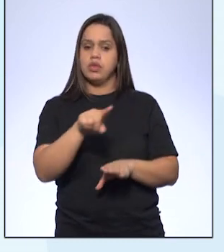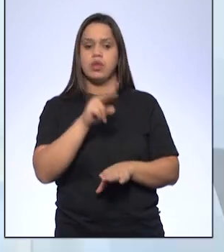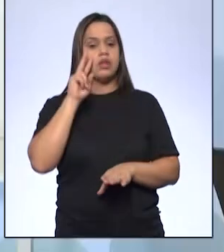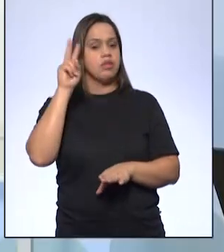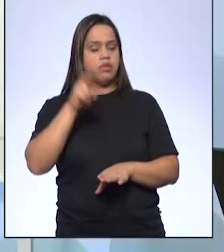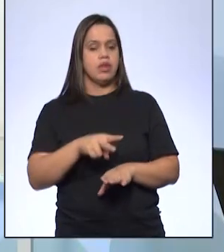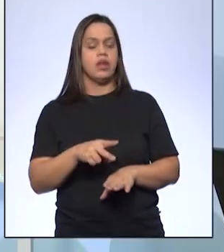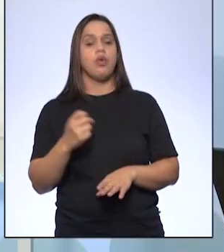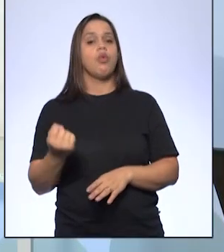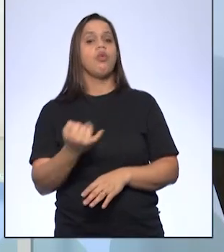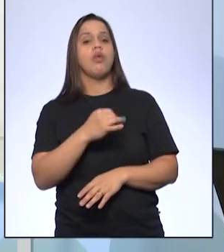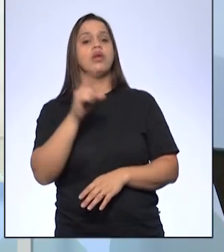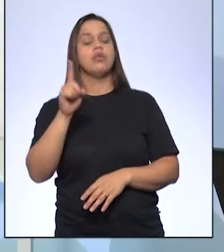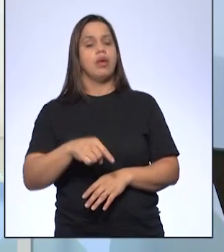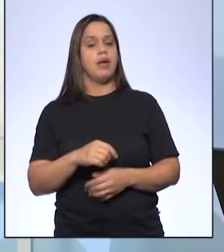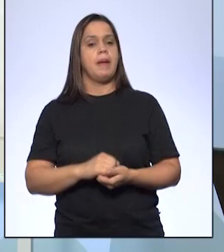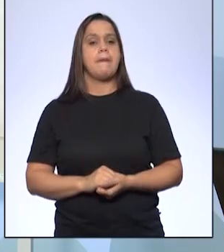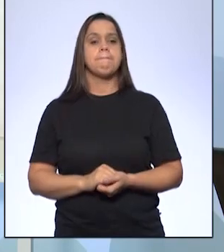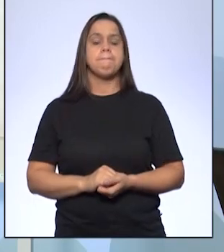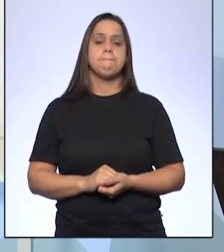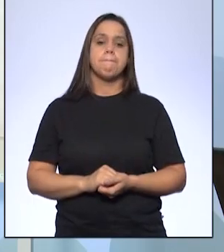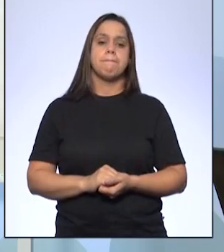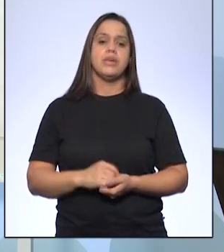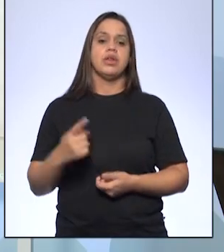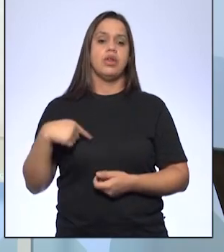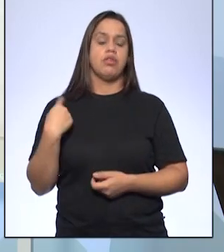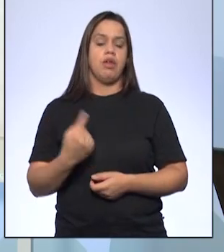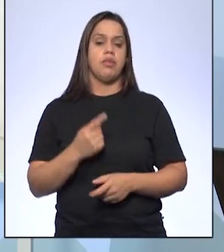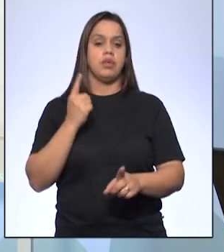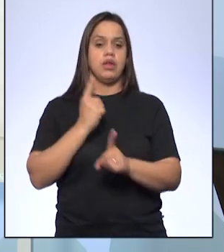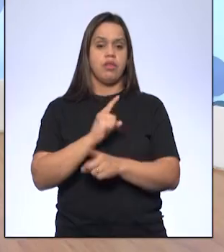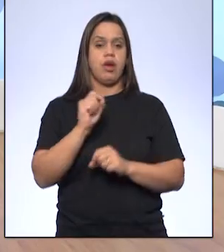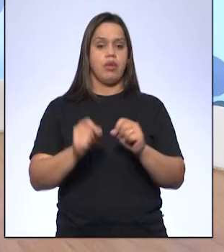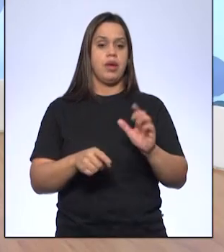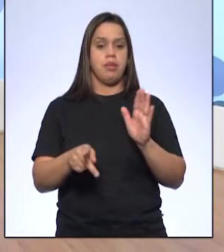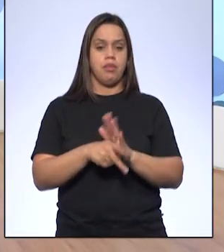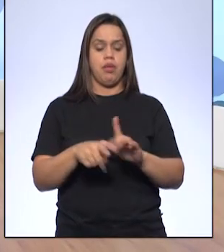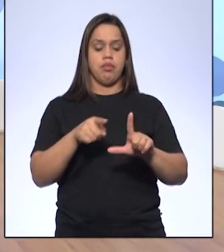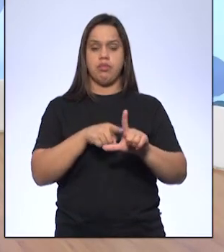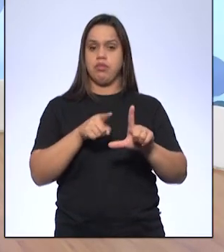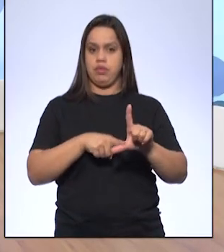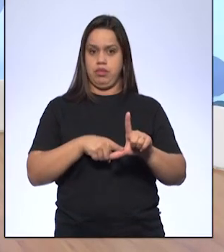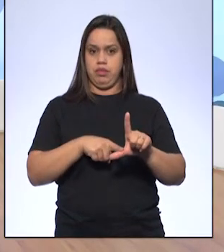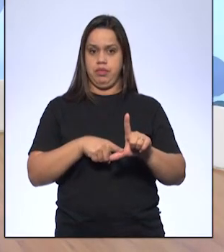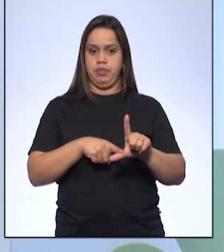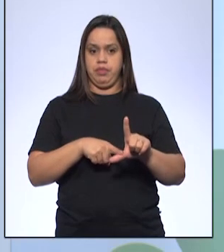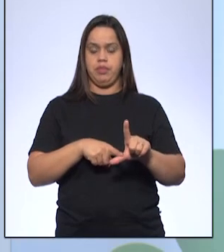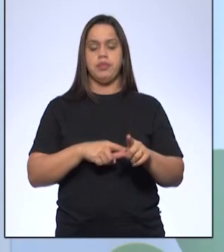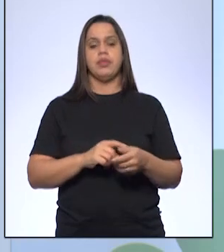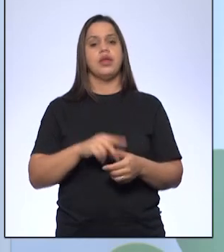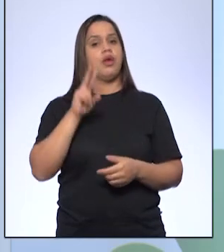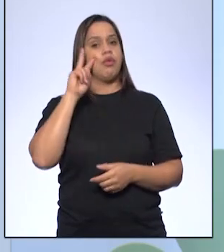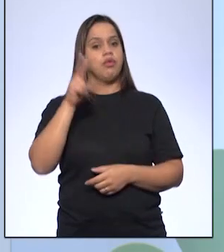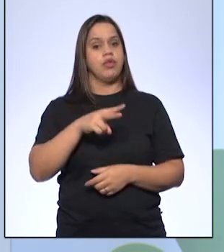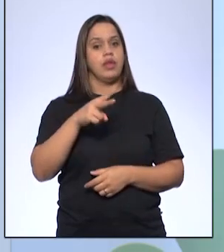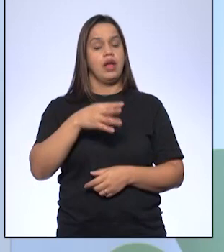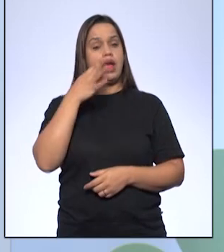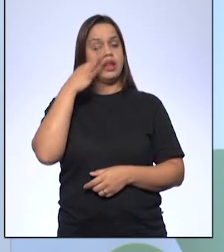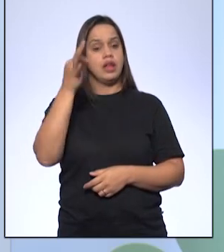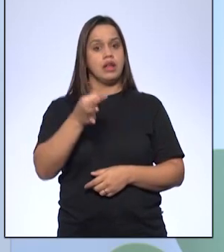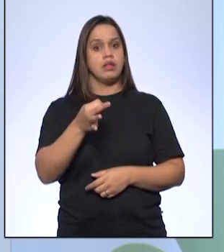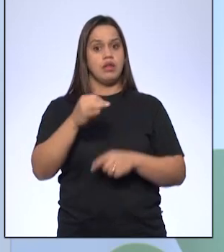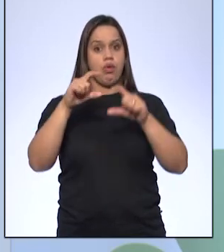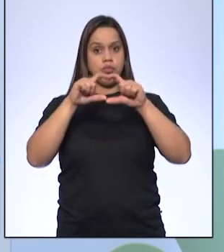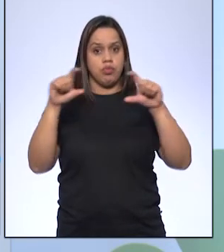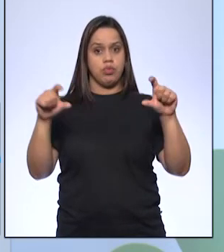o ângulo aí, que é, no caso, a gente vai identificar os setores, né, Ale? Exatamente. E também prestar muita atenção no